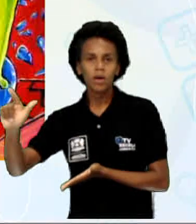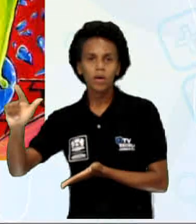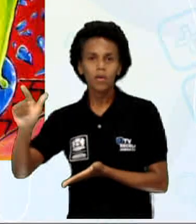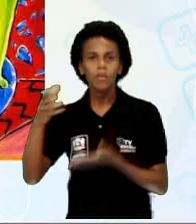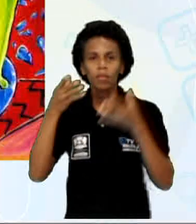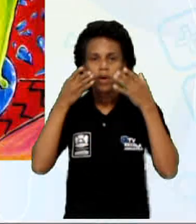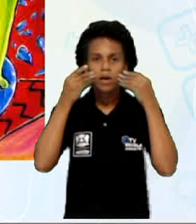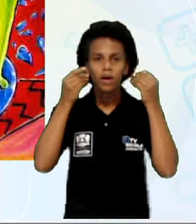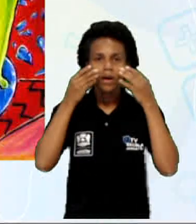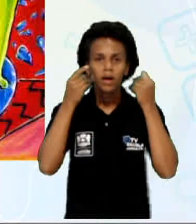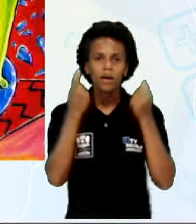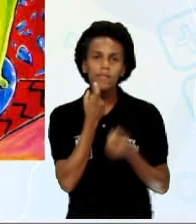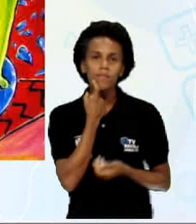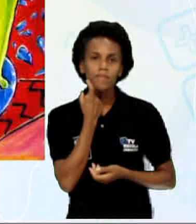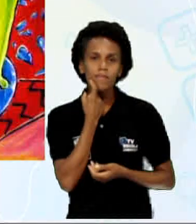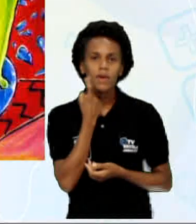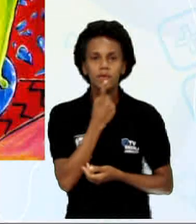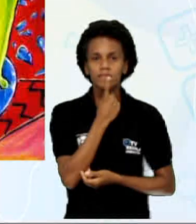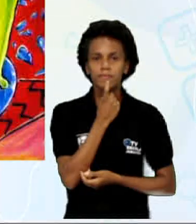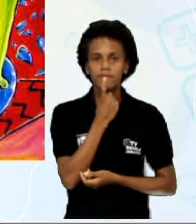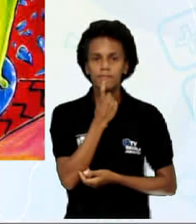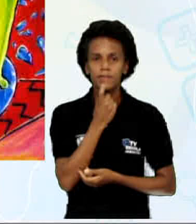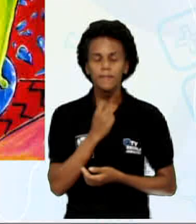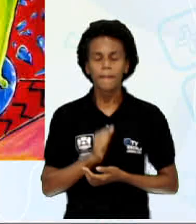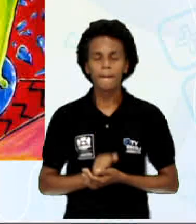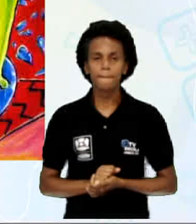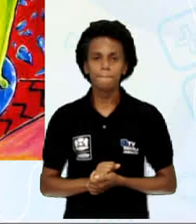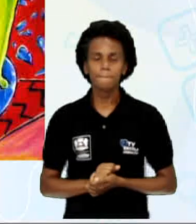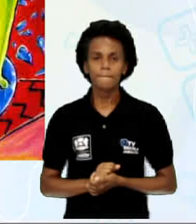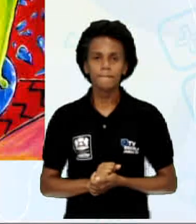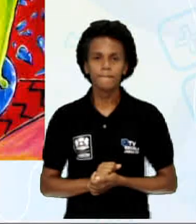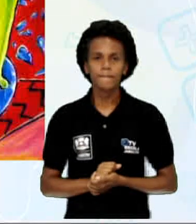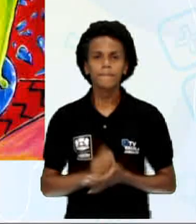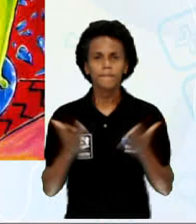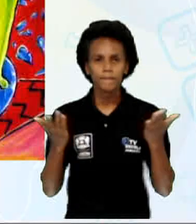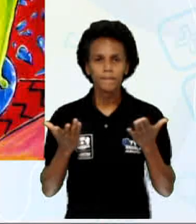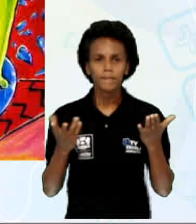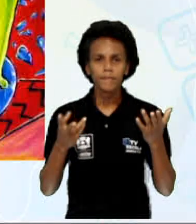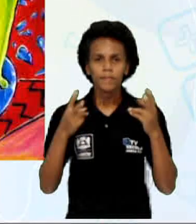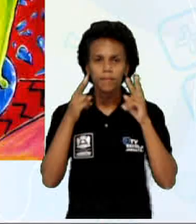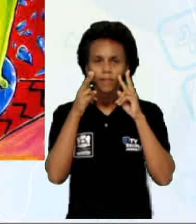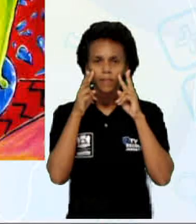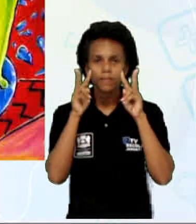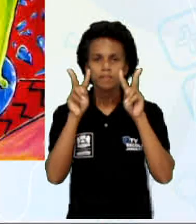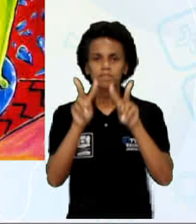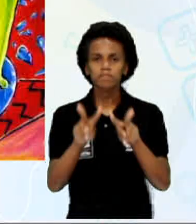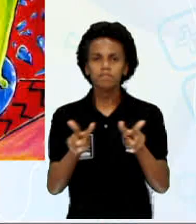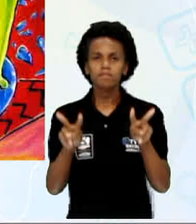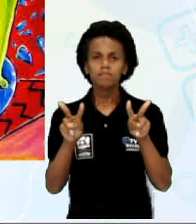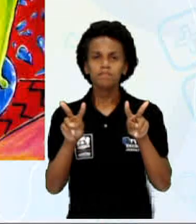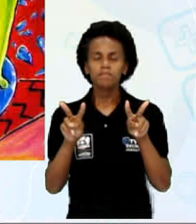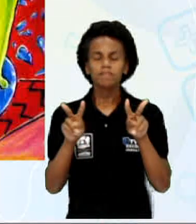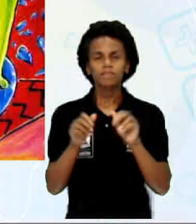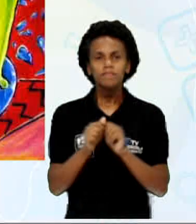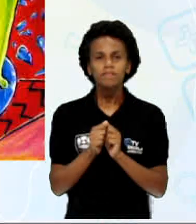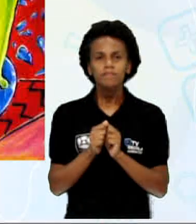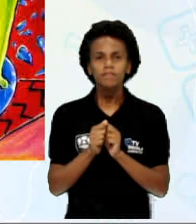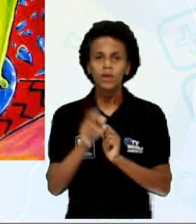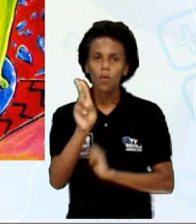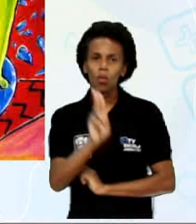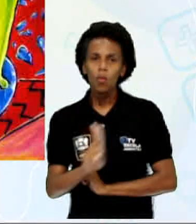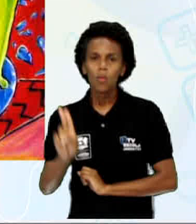peixes vermelhos. E a gente vê que nessas duas obras ele usa as cores muito fortes, né?